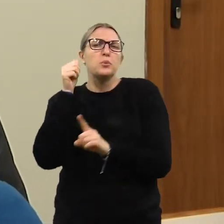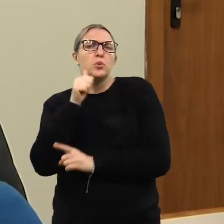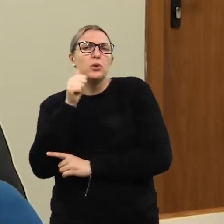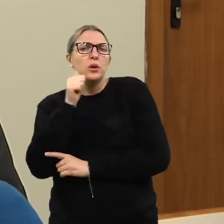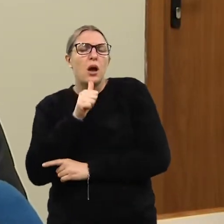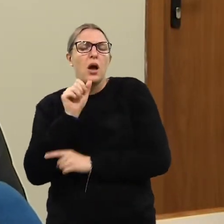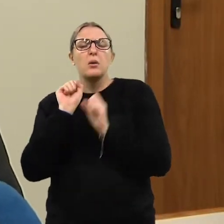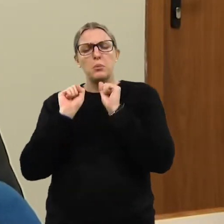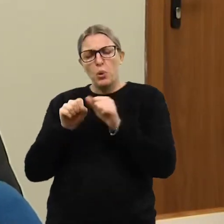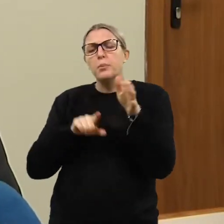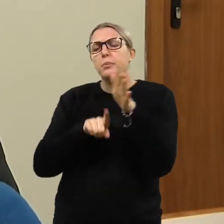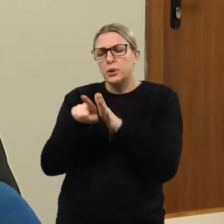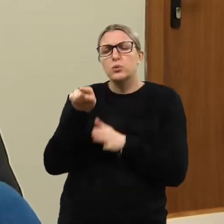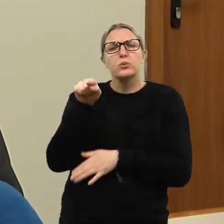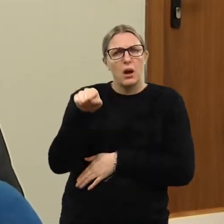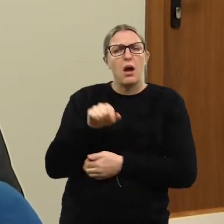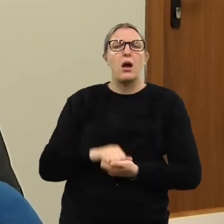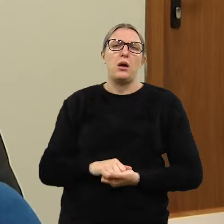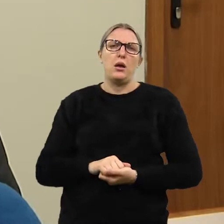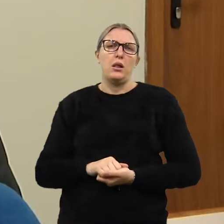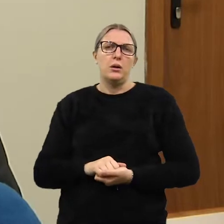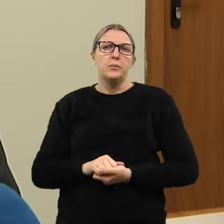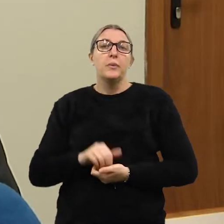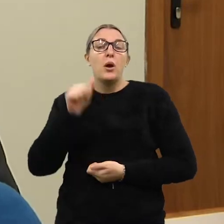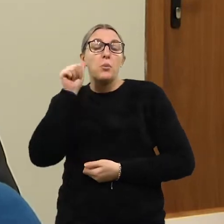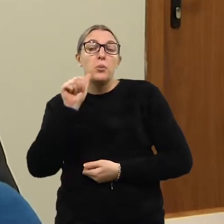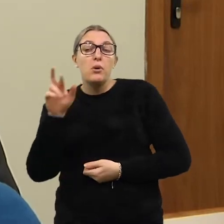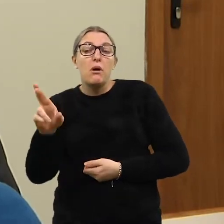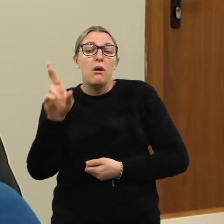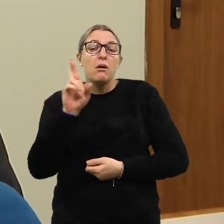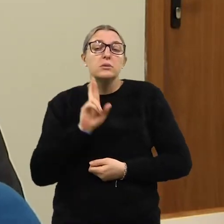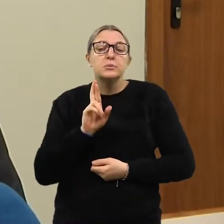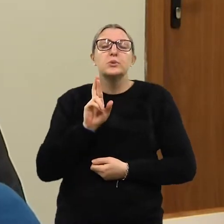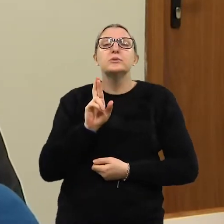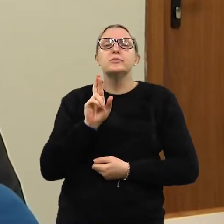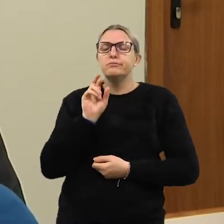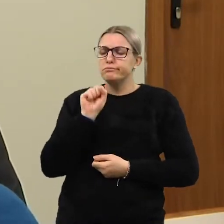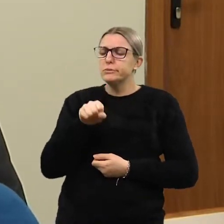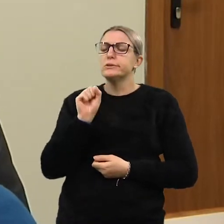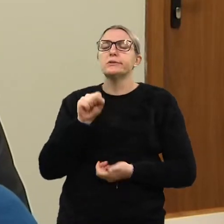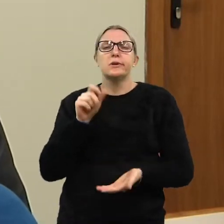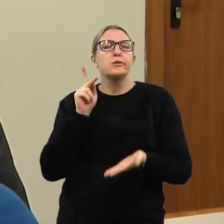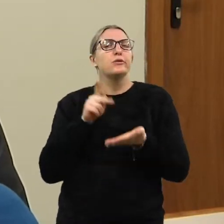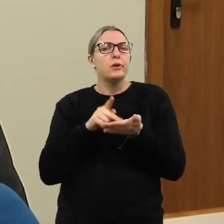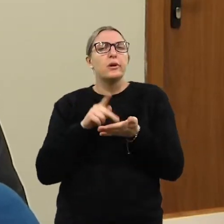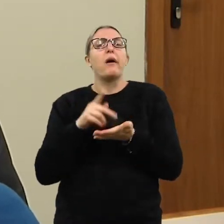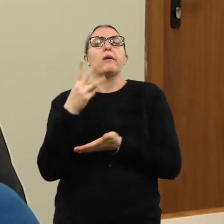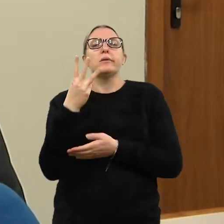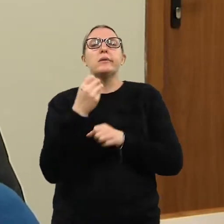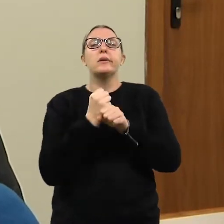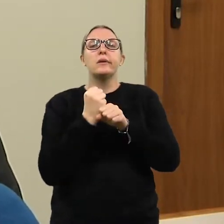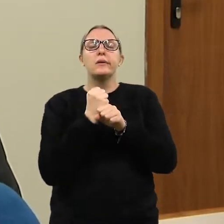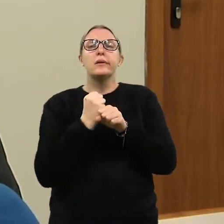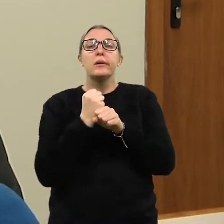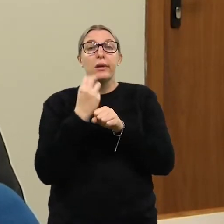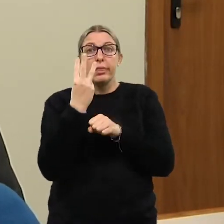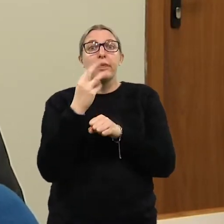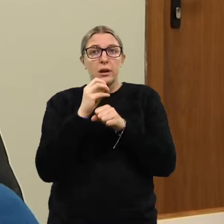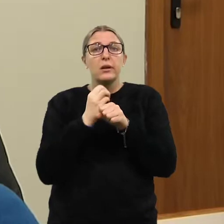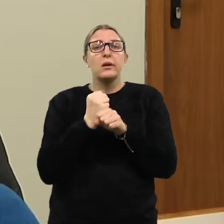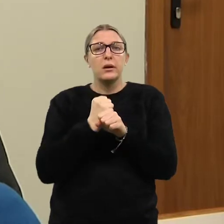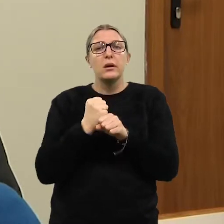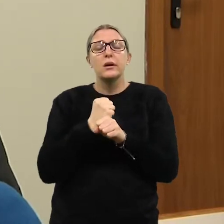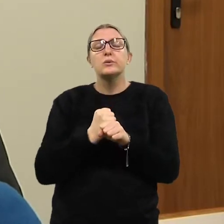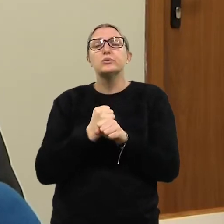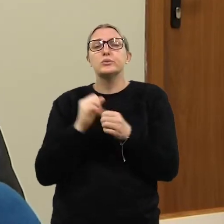coloquei um dedo nela, eu nunca bati nela, pode perguntar para ela. E daí muitas vezes essa mulher me diz: realmente, faz 30